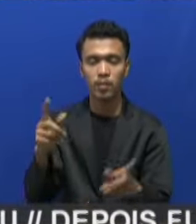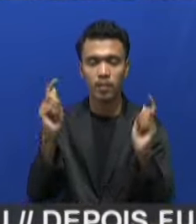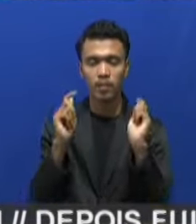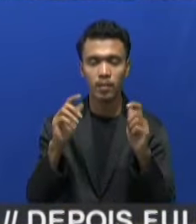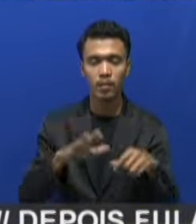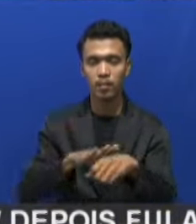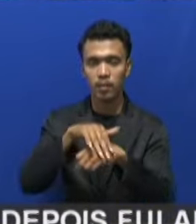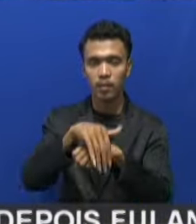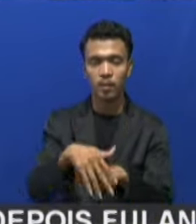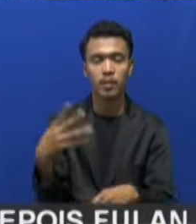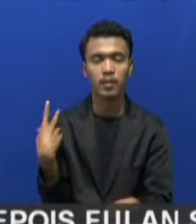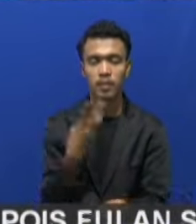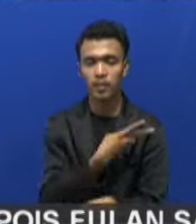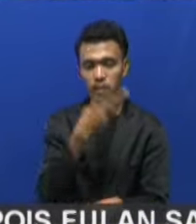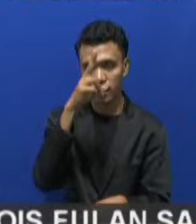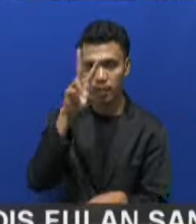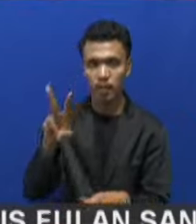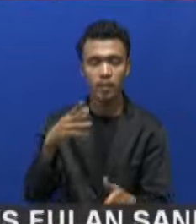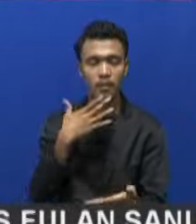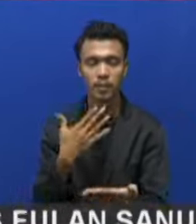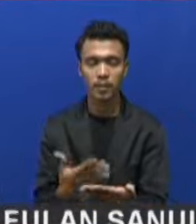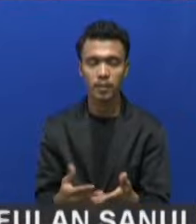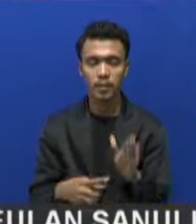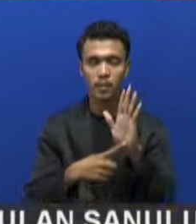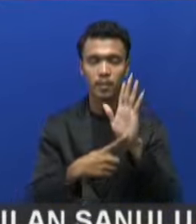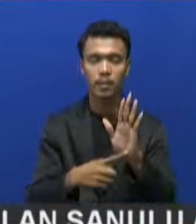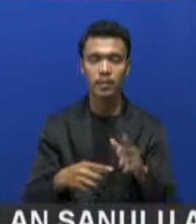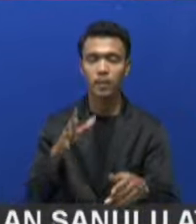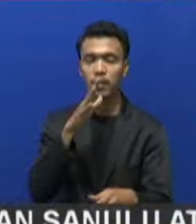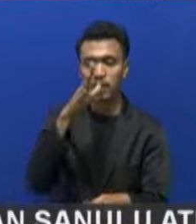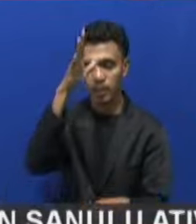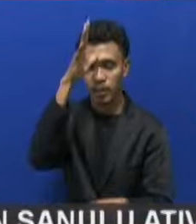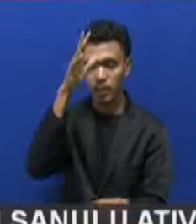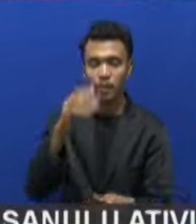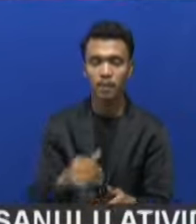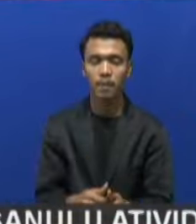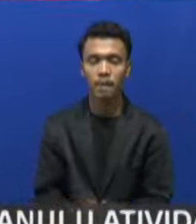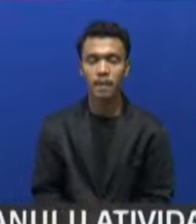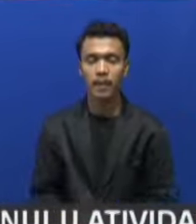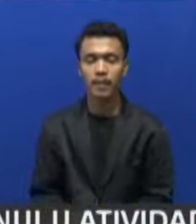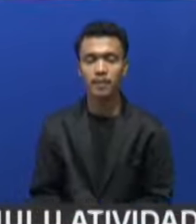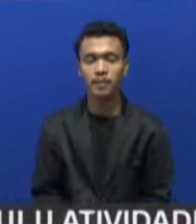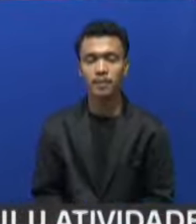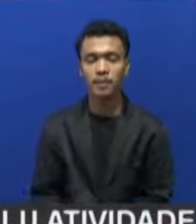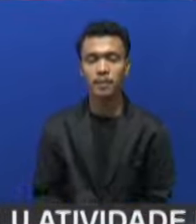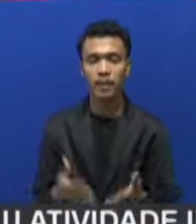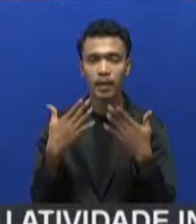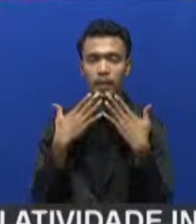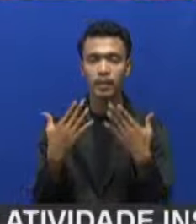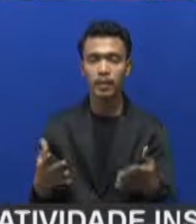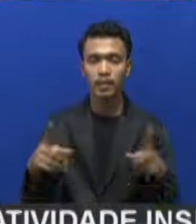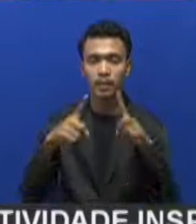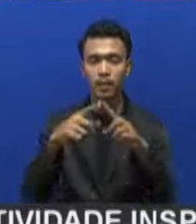em inglês e tarei bot bar Claudia teves. Representante Inang Aman Bendito Correa Ribeiro agradece